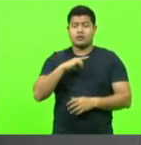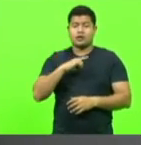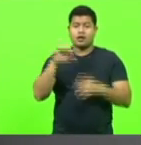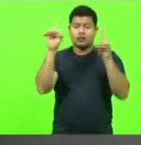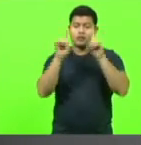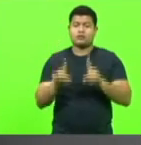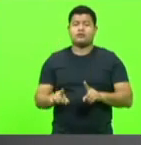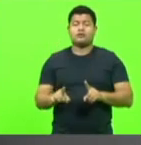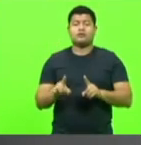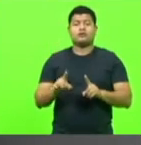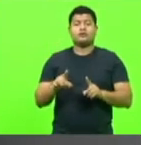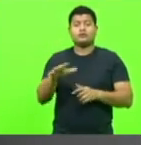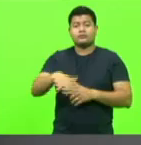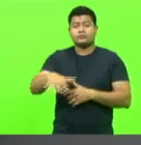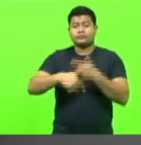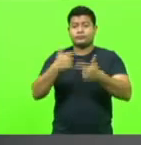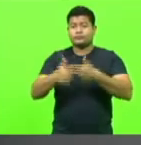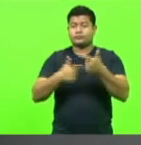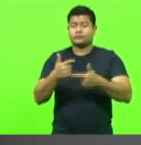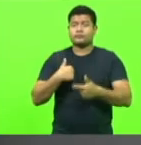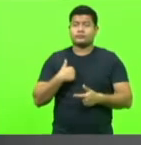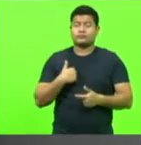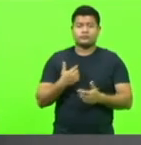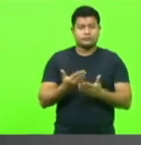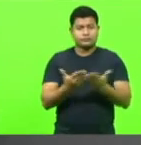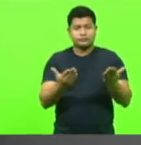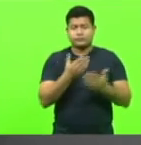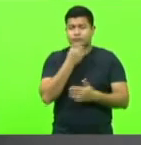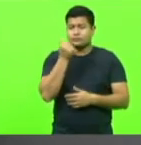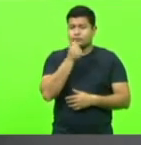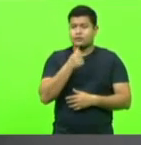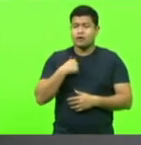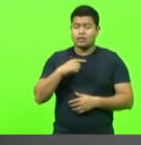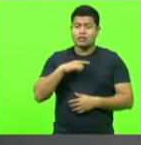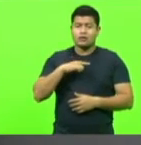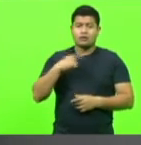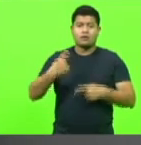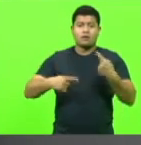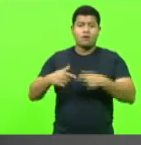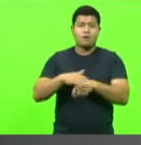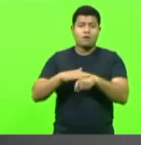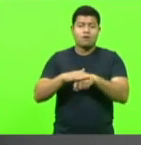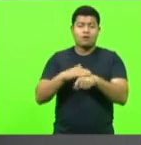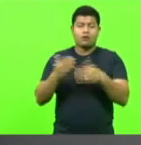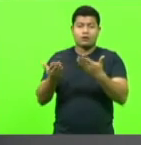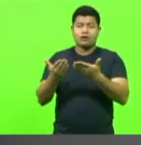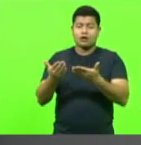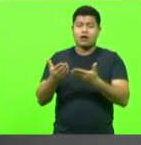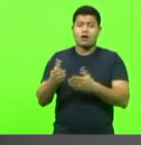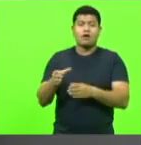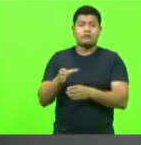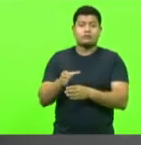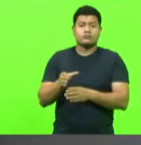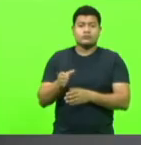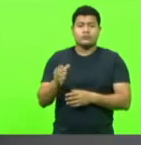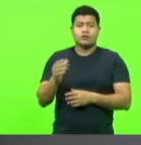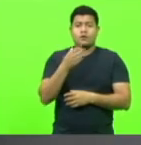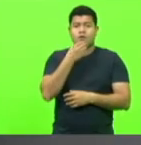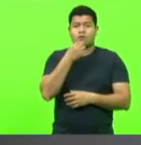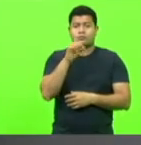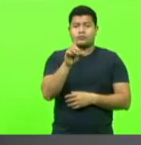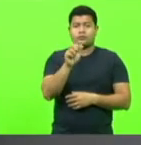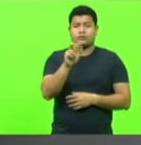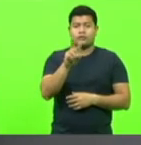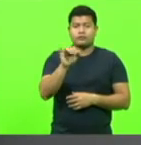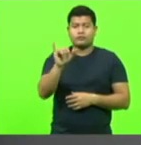de trabalho o George senhores eu tive essa discussão com o nosso consultor o o